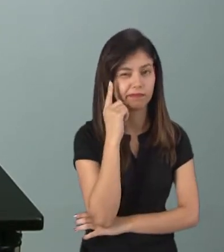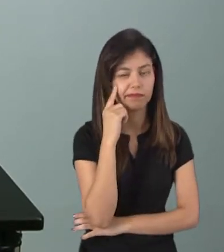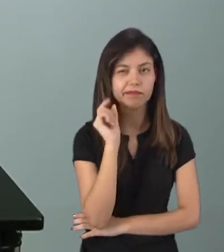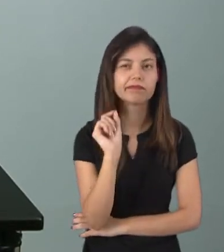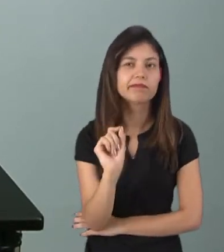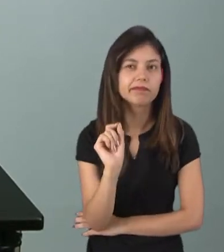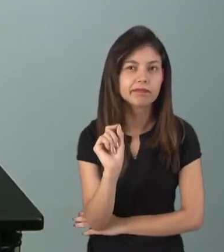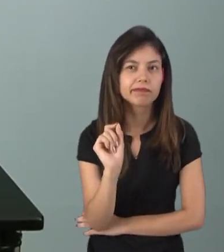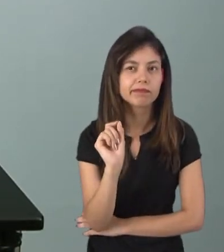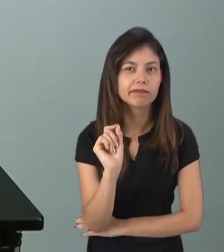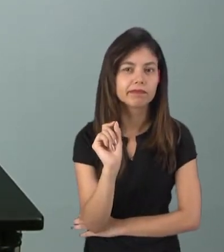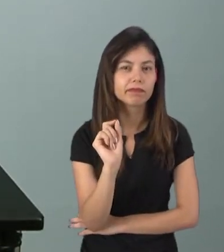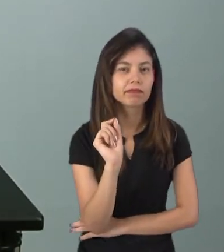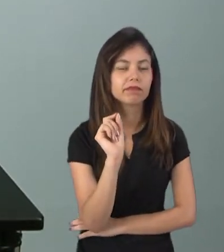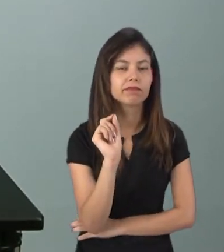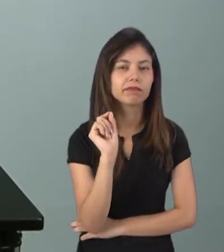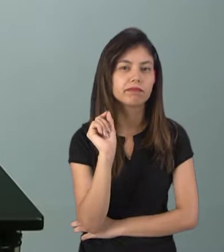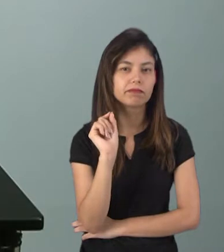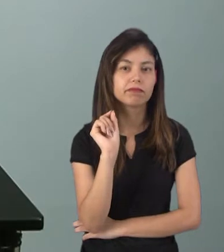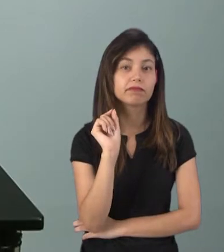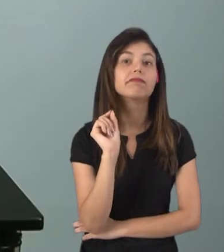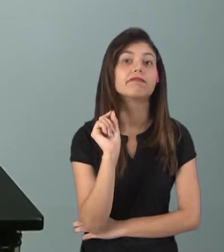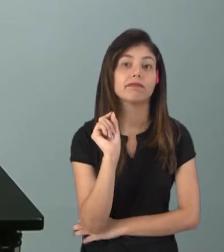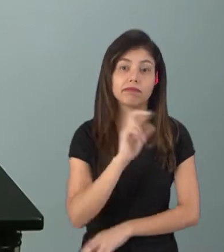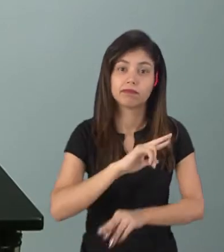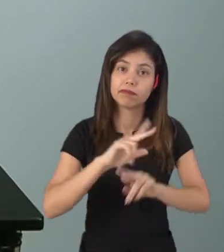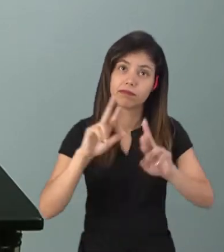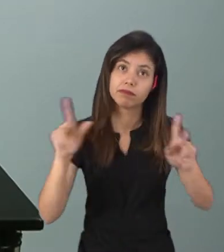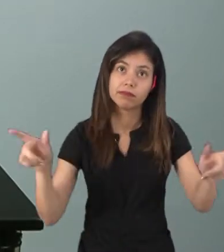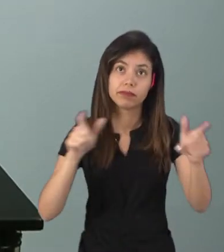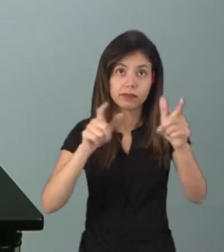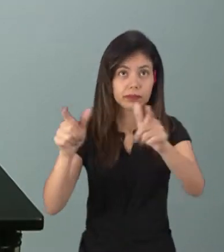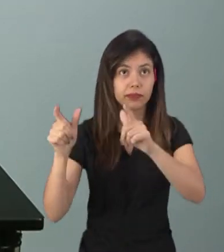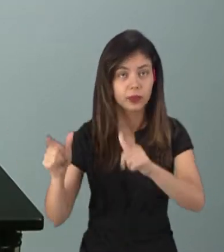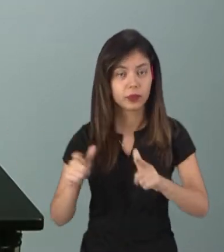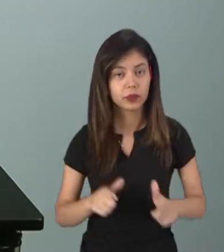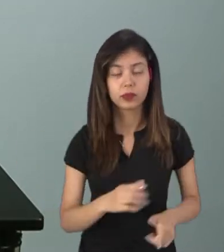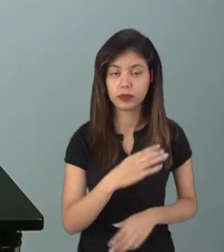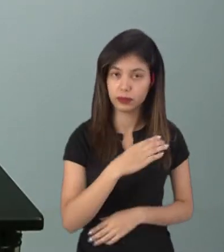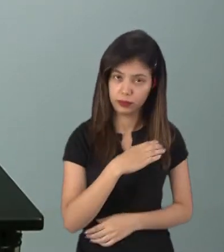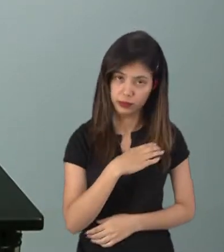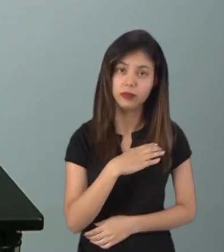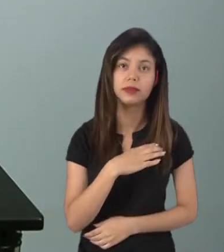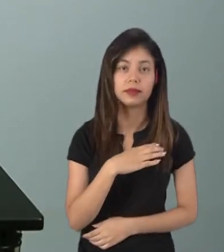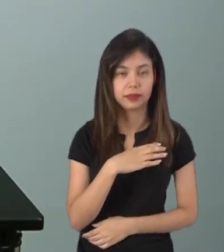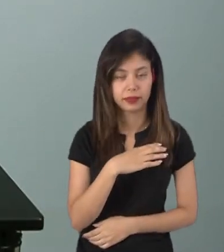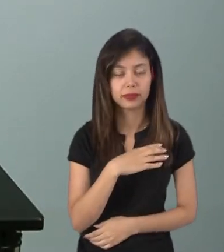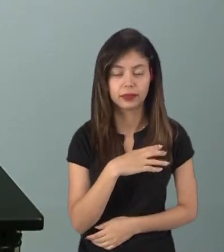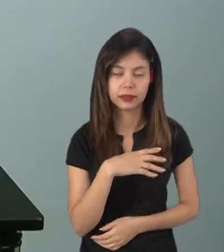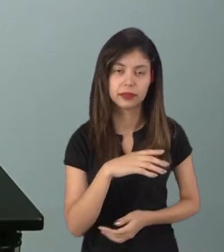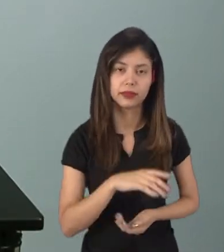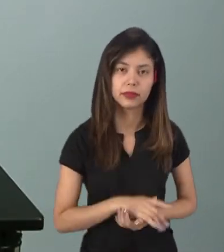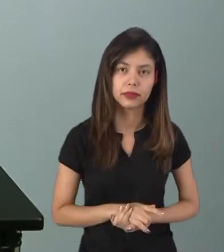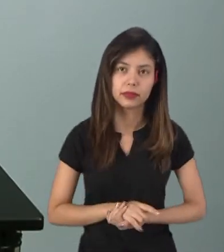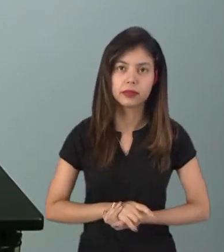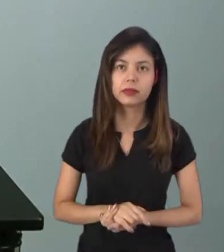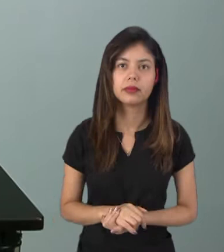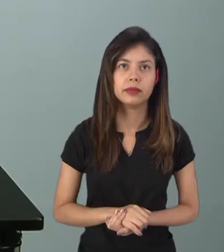do que será? Vamos falar dos diferentes espaços que compõem